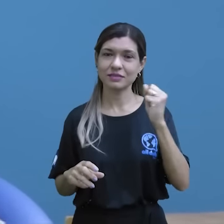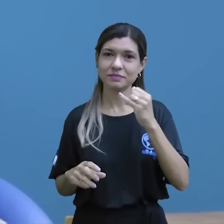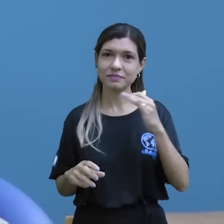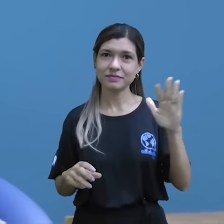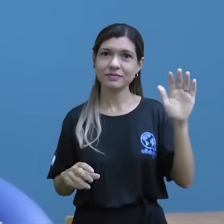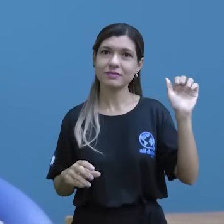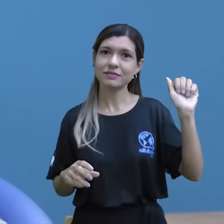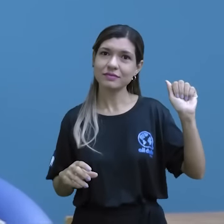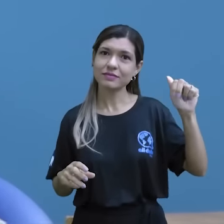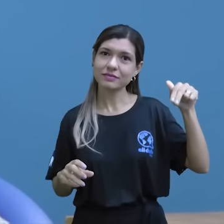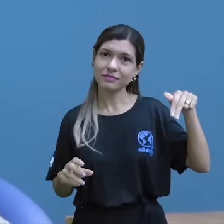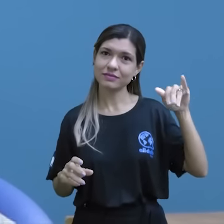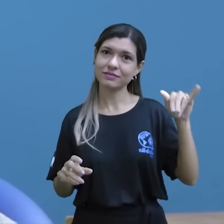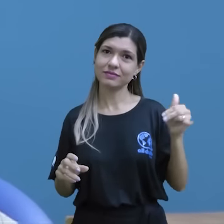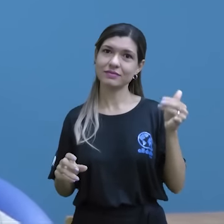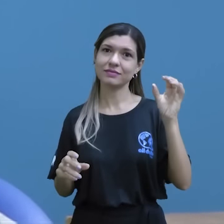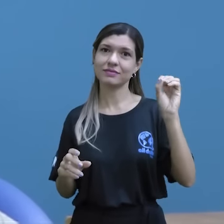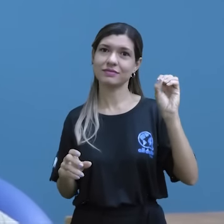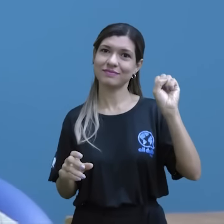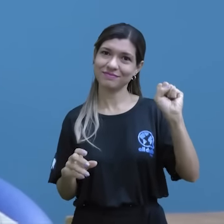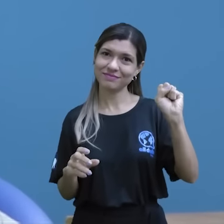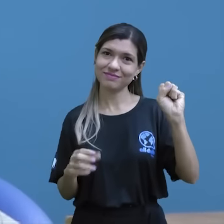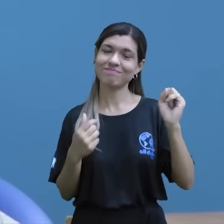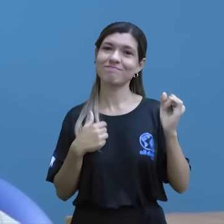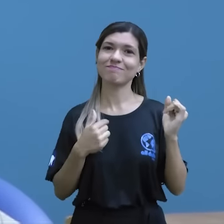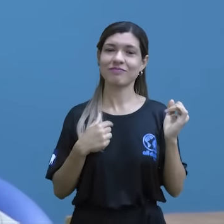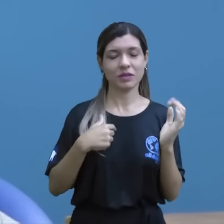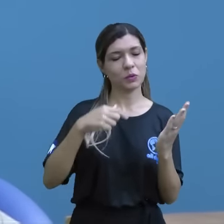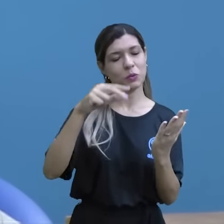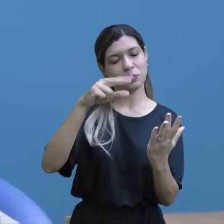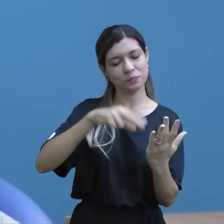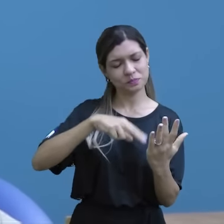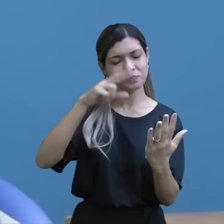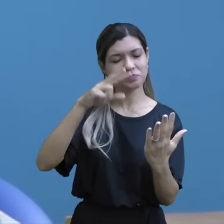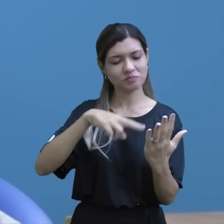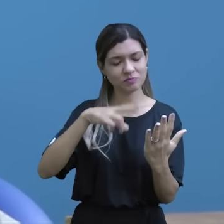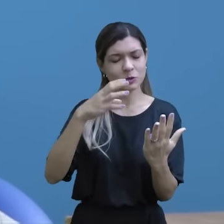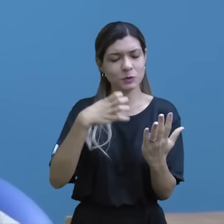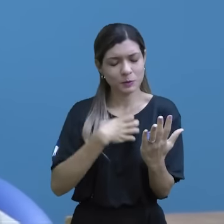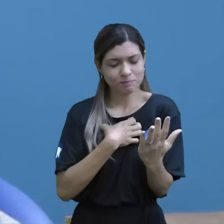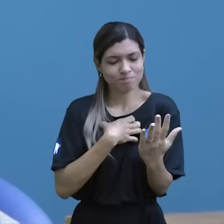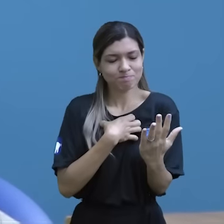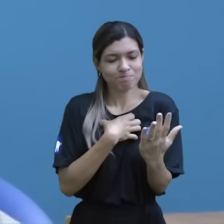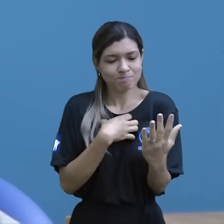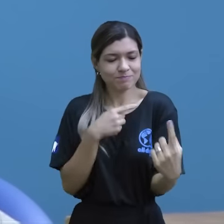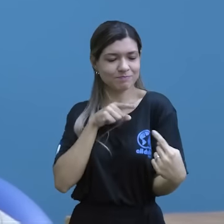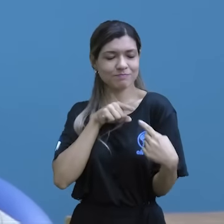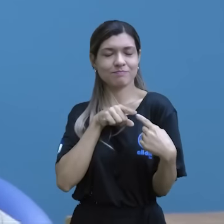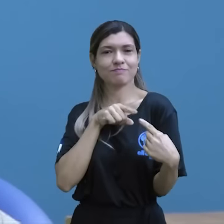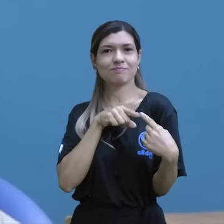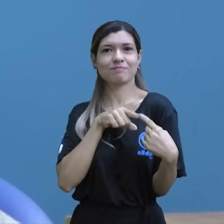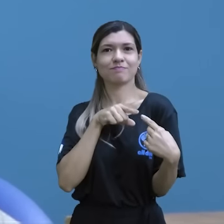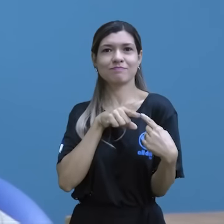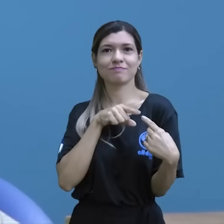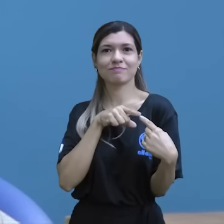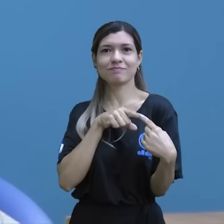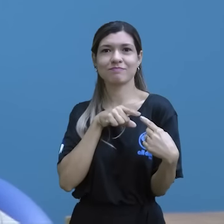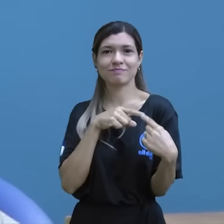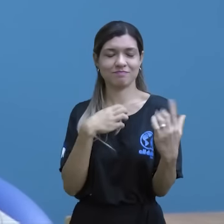minha cabeceira. Depois eu passei a estudar, ao mesmo tempo, a